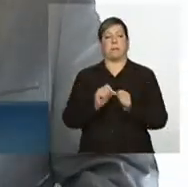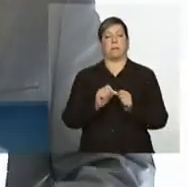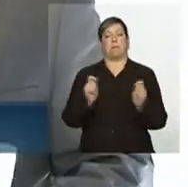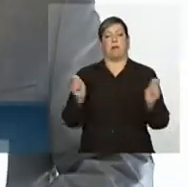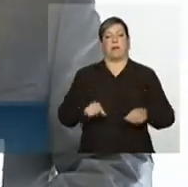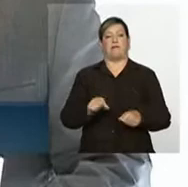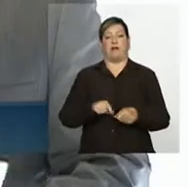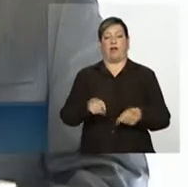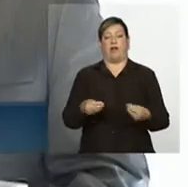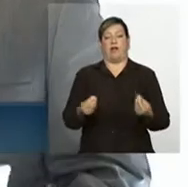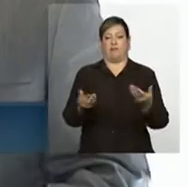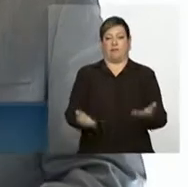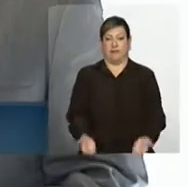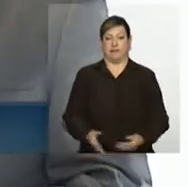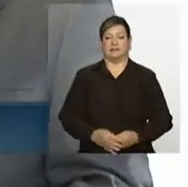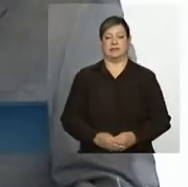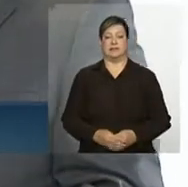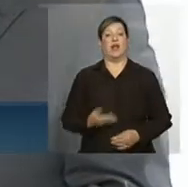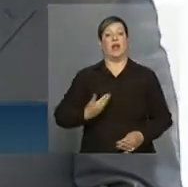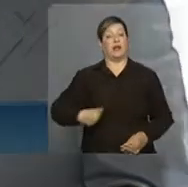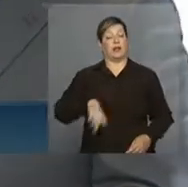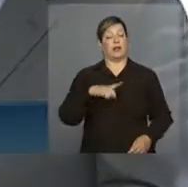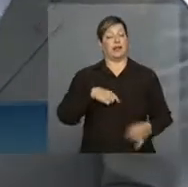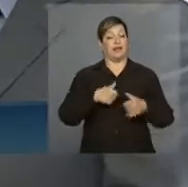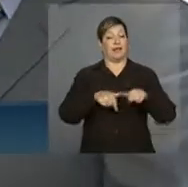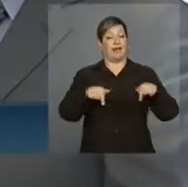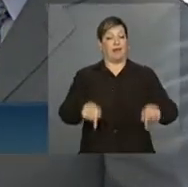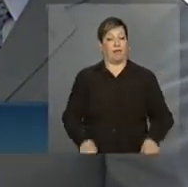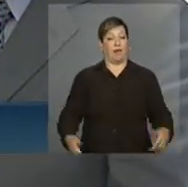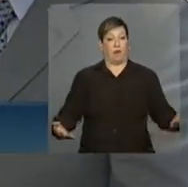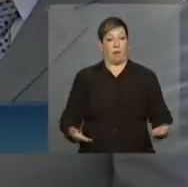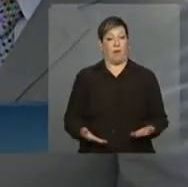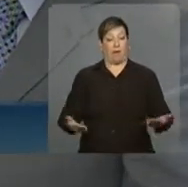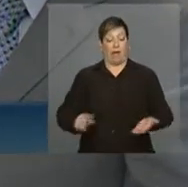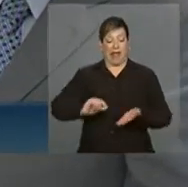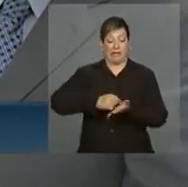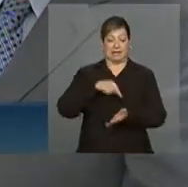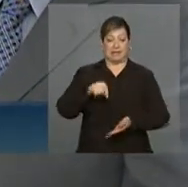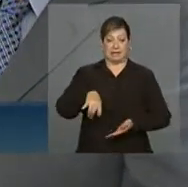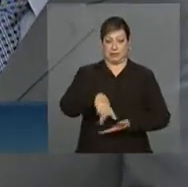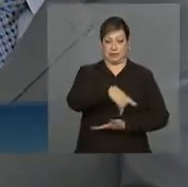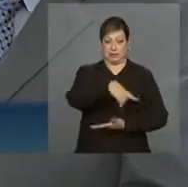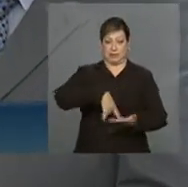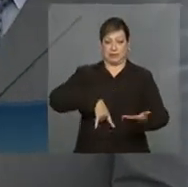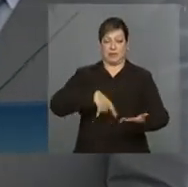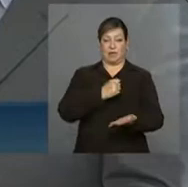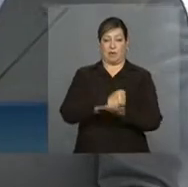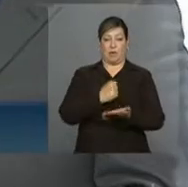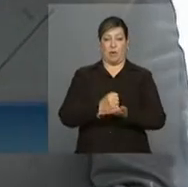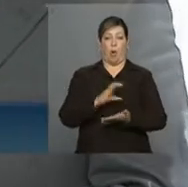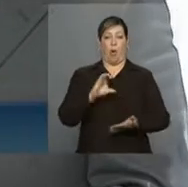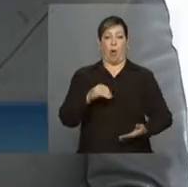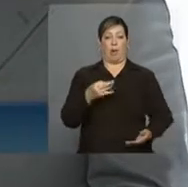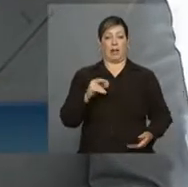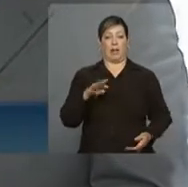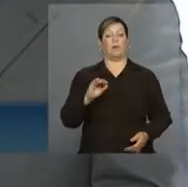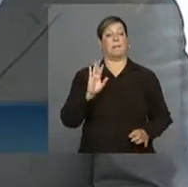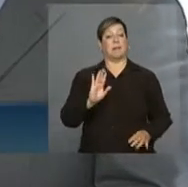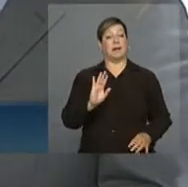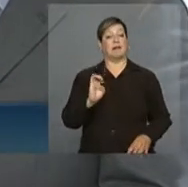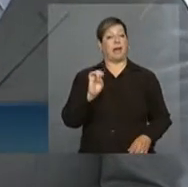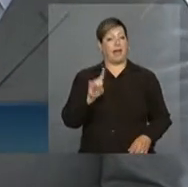ofertas. Então, nós estamos aqui exatamente assinando mais um contrato, mas, na verdade, foram